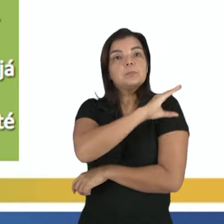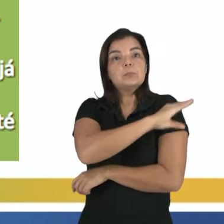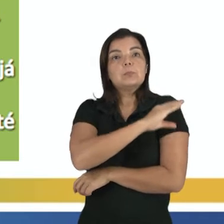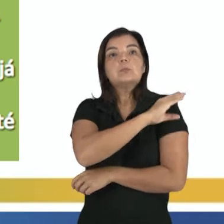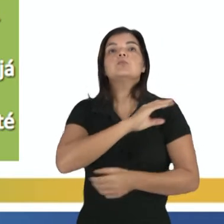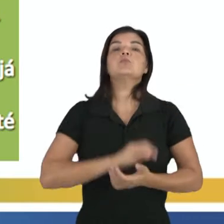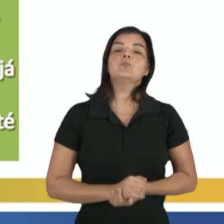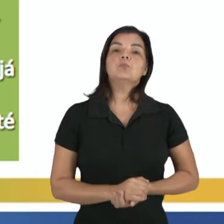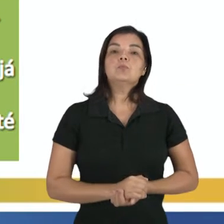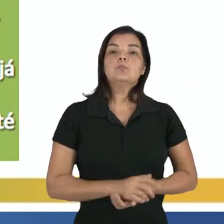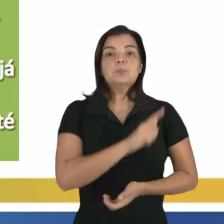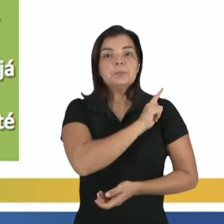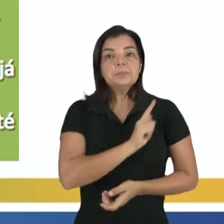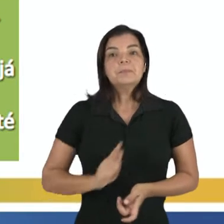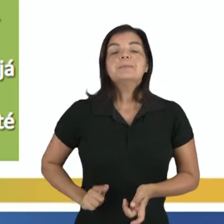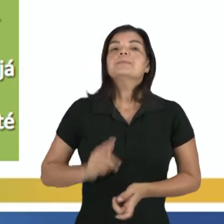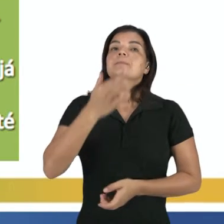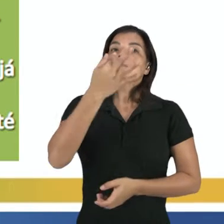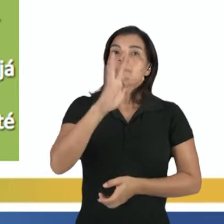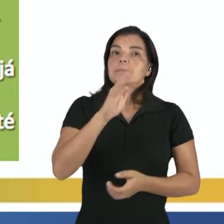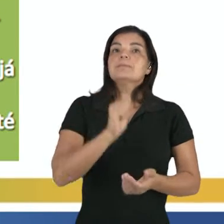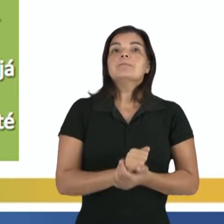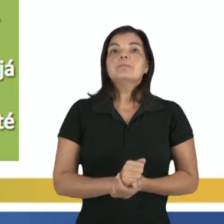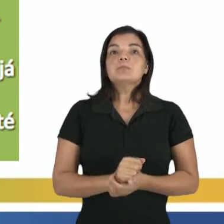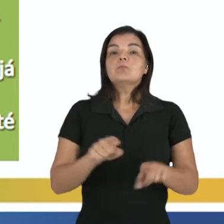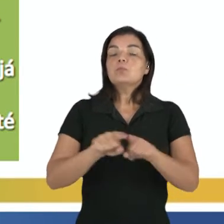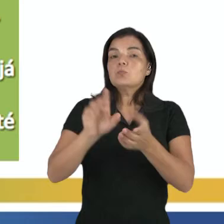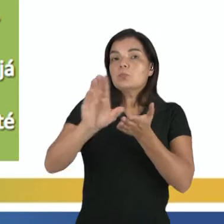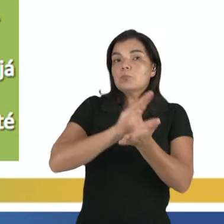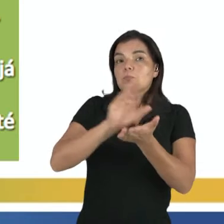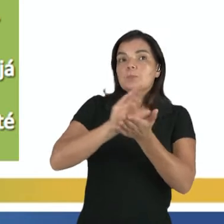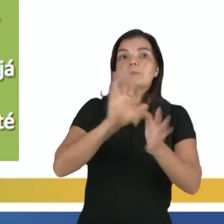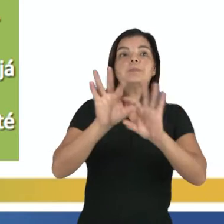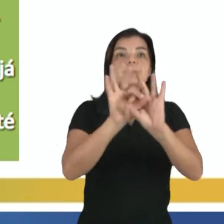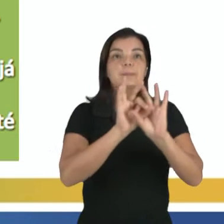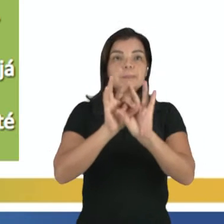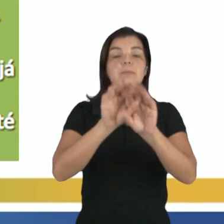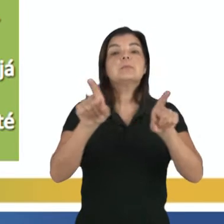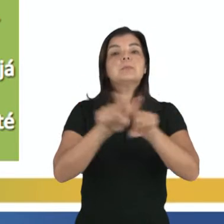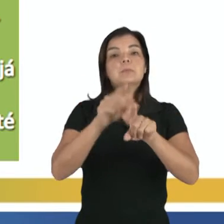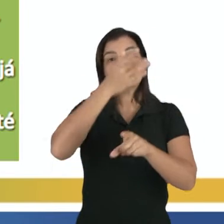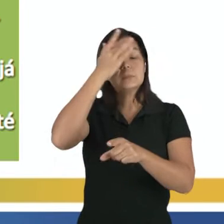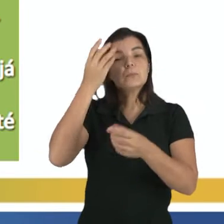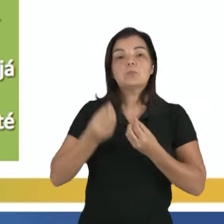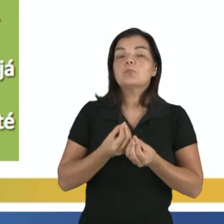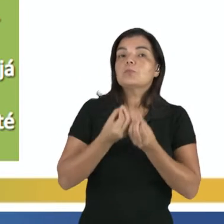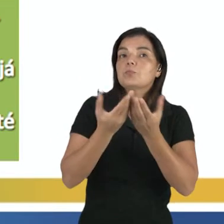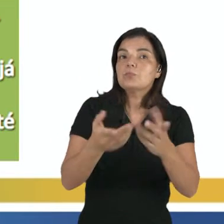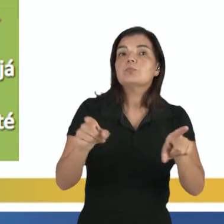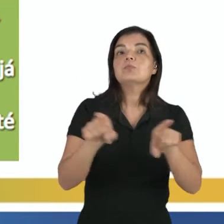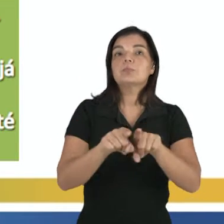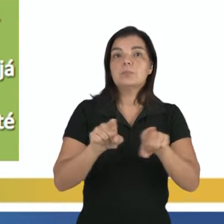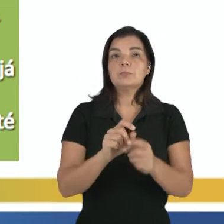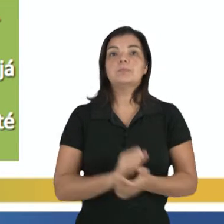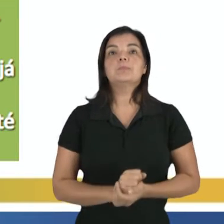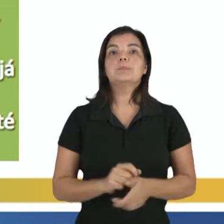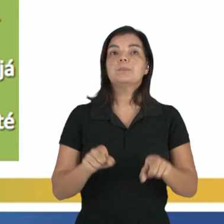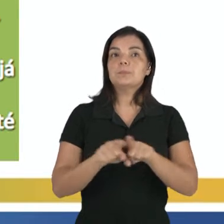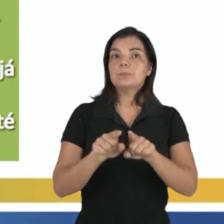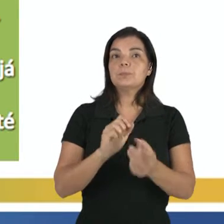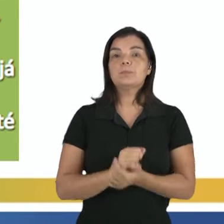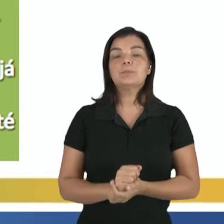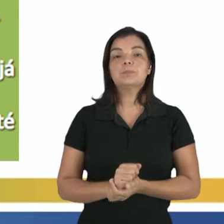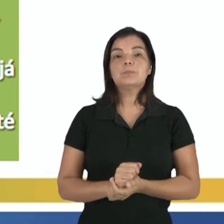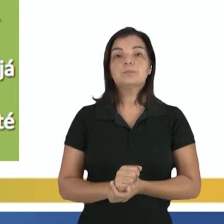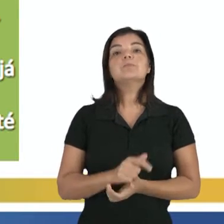pelo governo federal, com recursos da União e também de doadores. O programa é executado através de